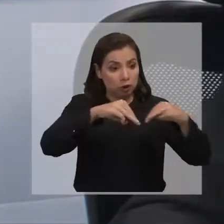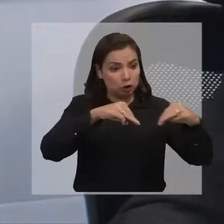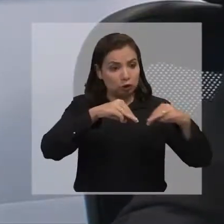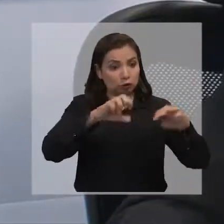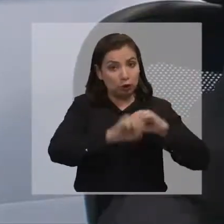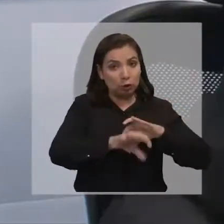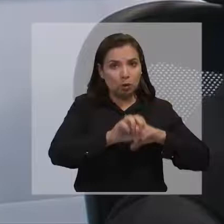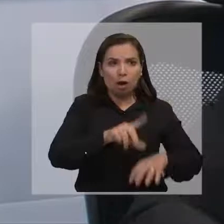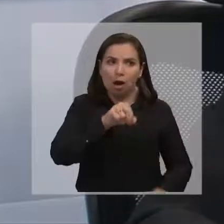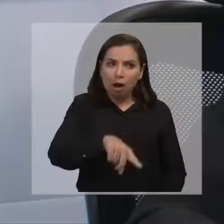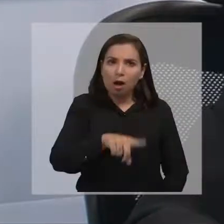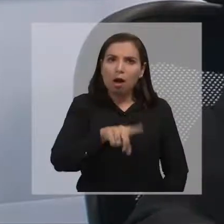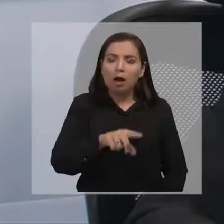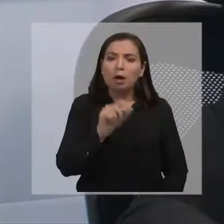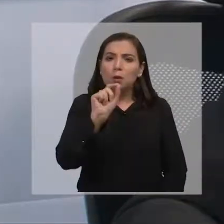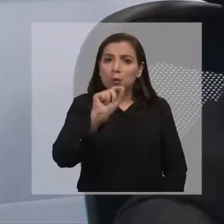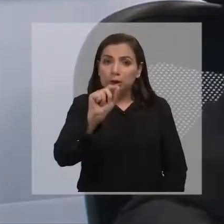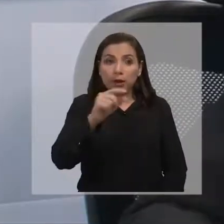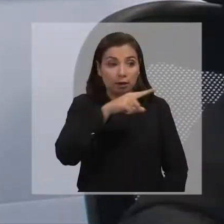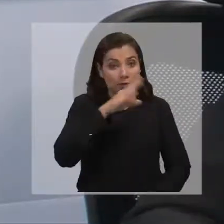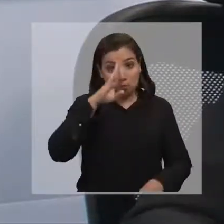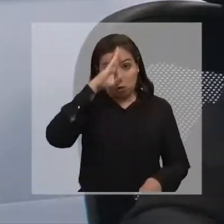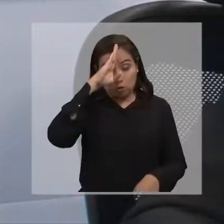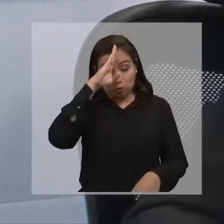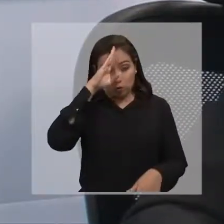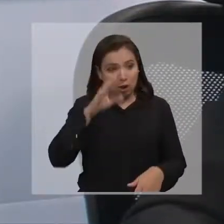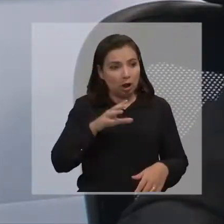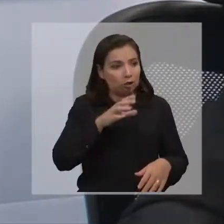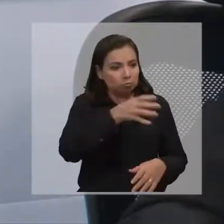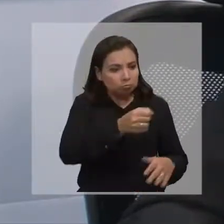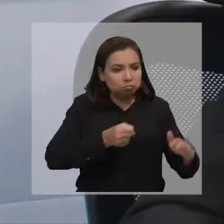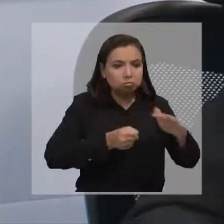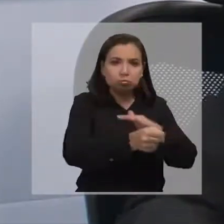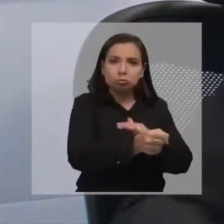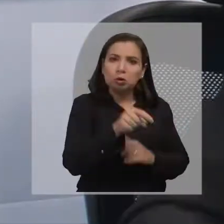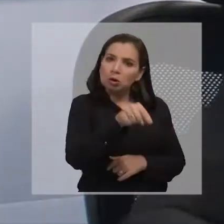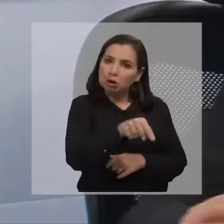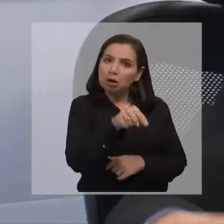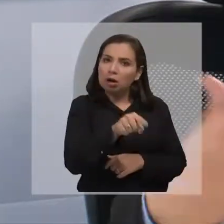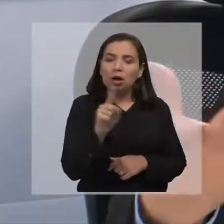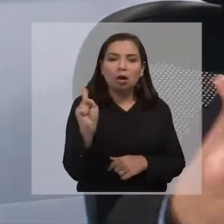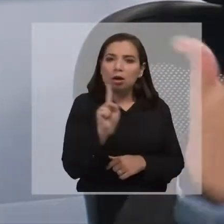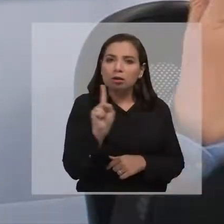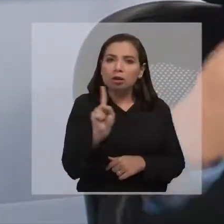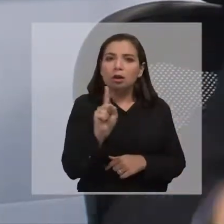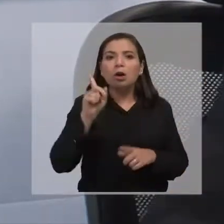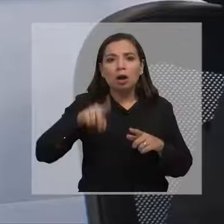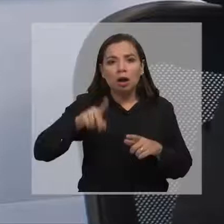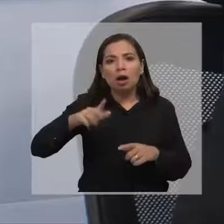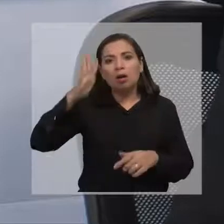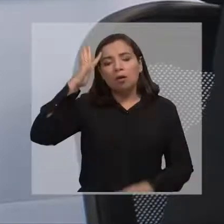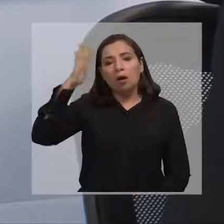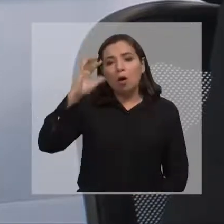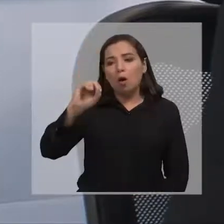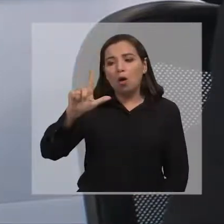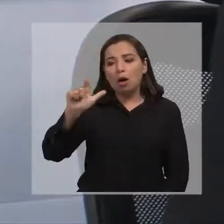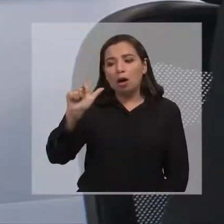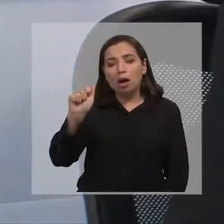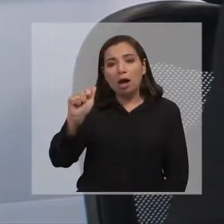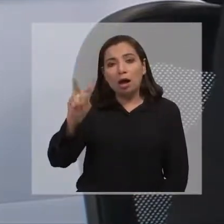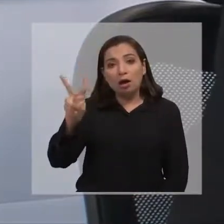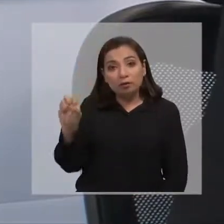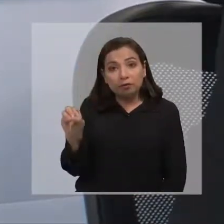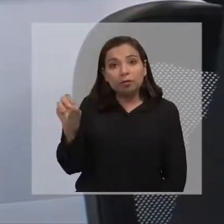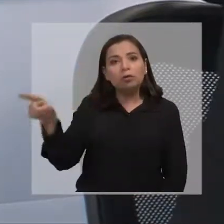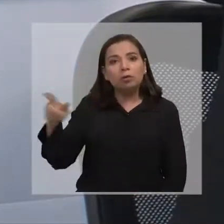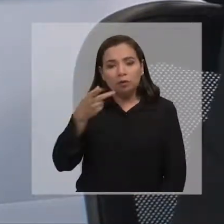avaliado. É um cara que não foi indicado por Jair Messias Bolsonaro, mas pelo autotitulado filósofo Olavo de Carvalho,